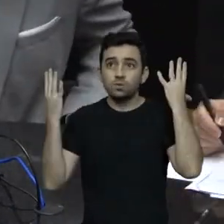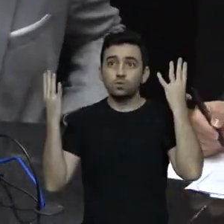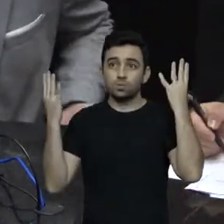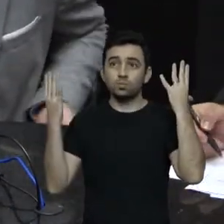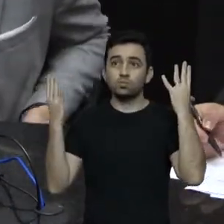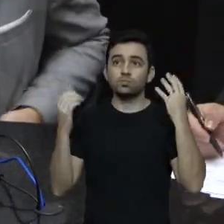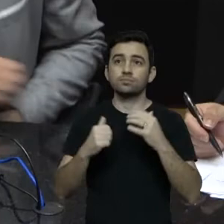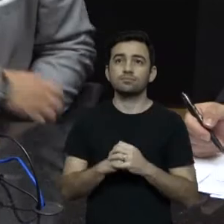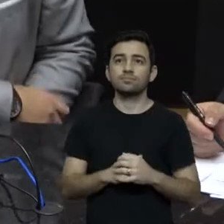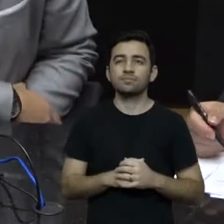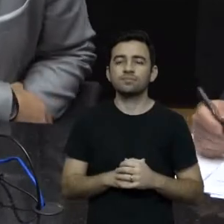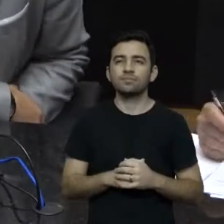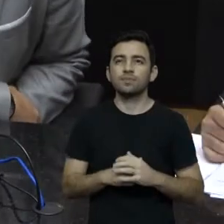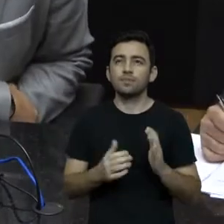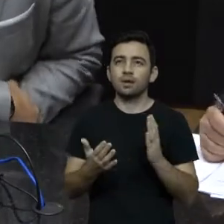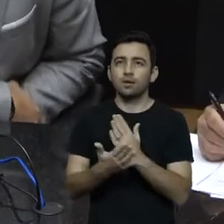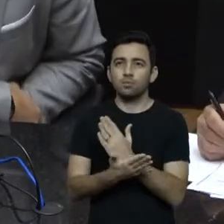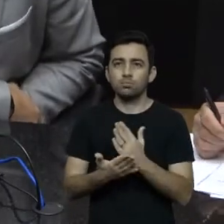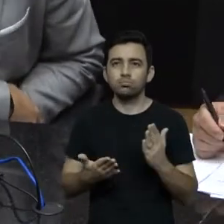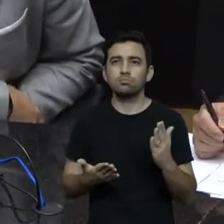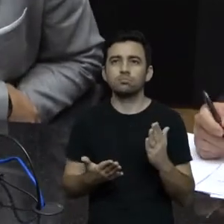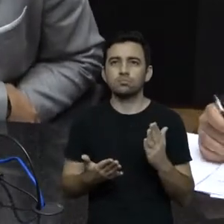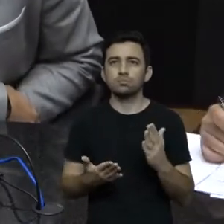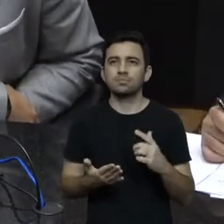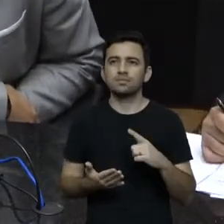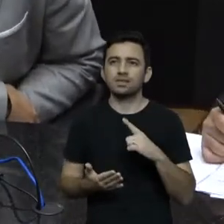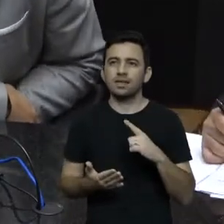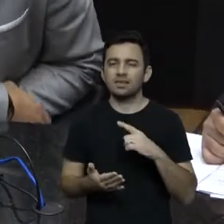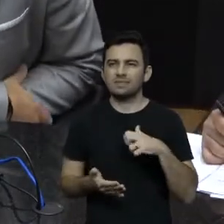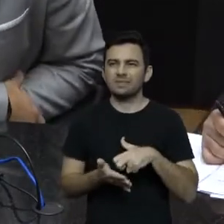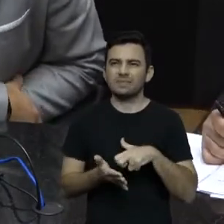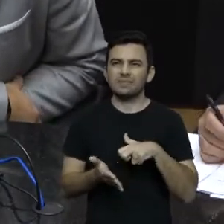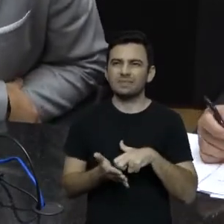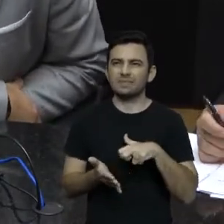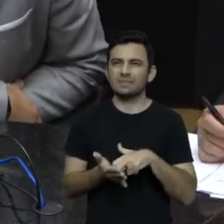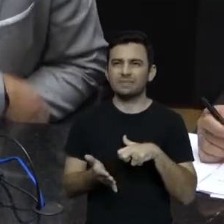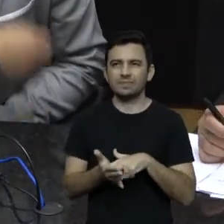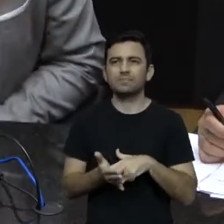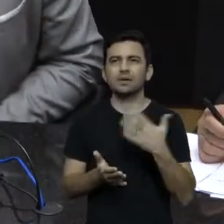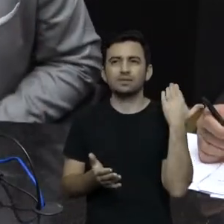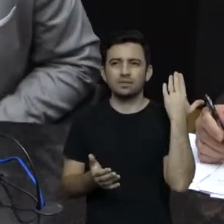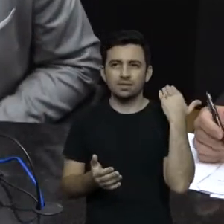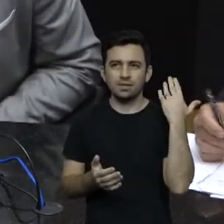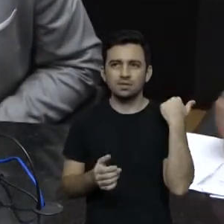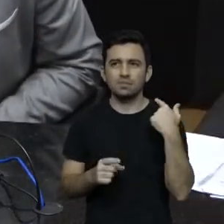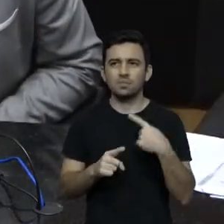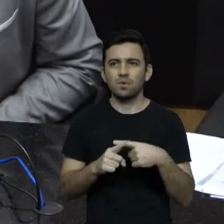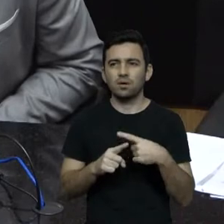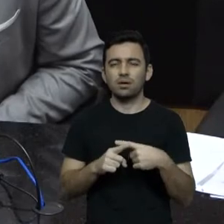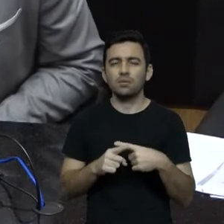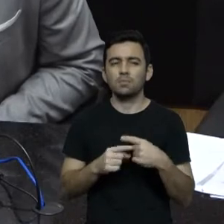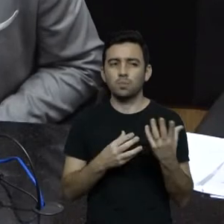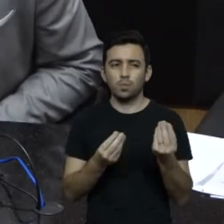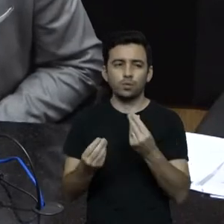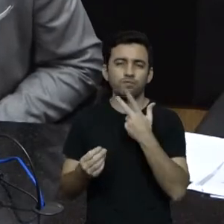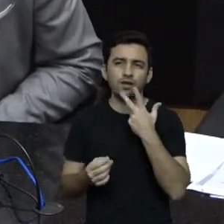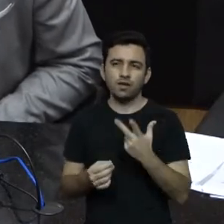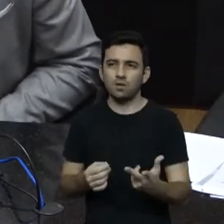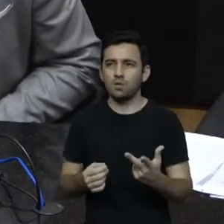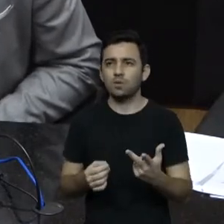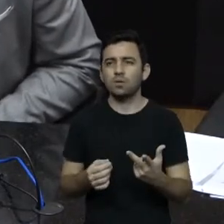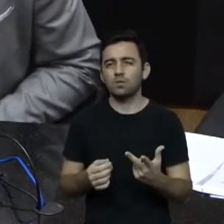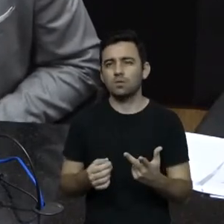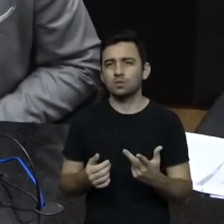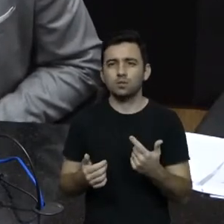esses que foram né punidos de forma exagerada e responsável por negacionistas nos últimos dois